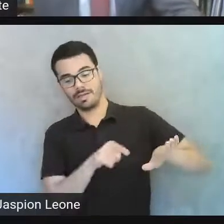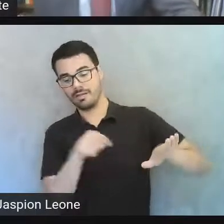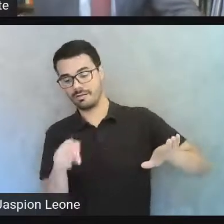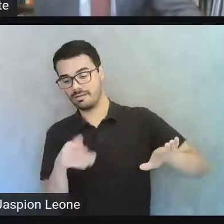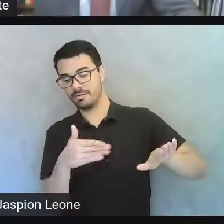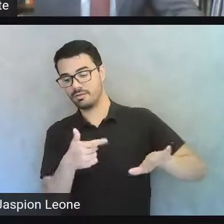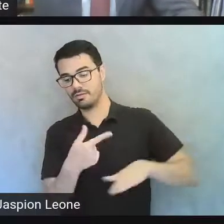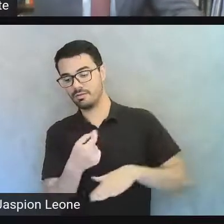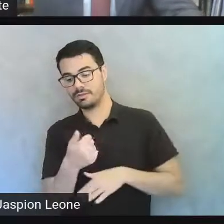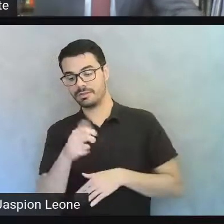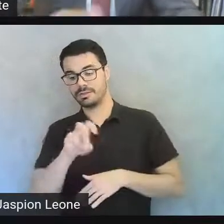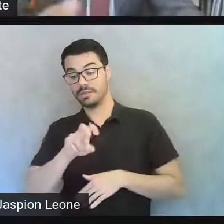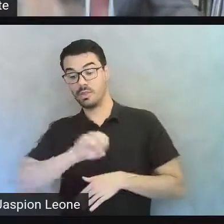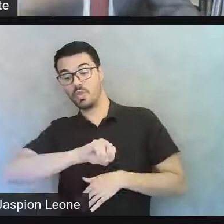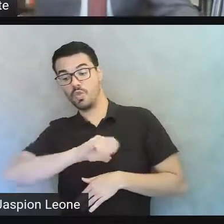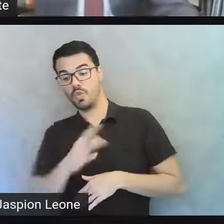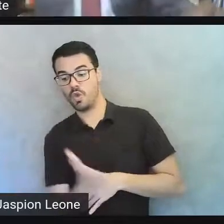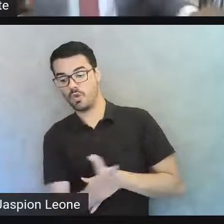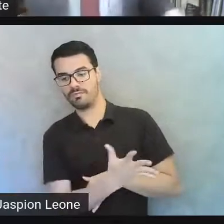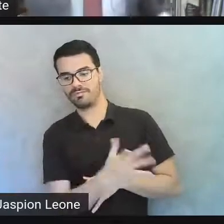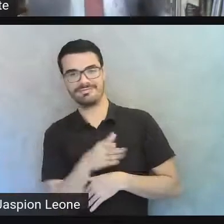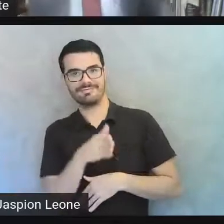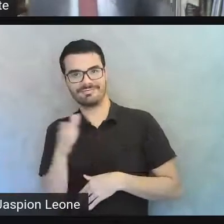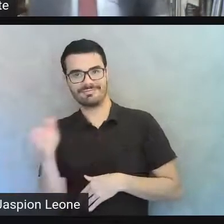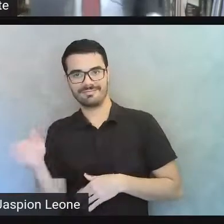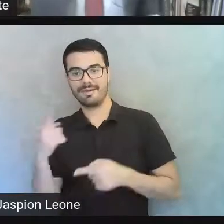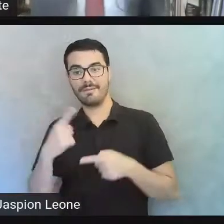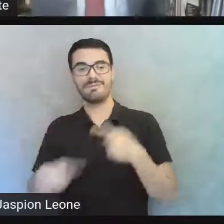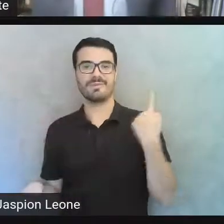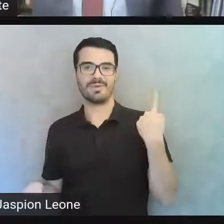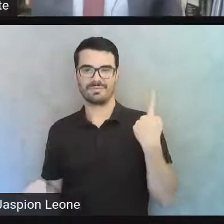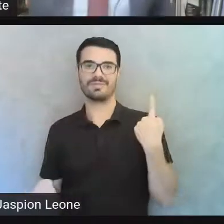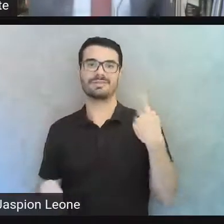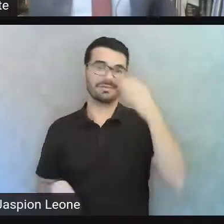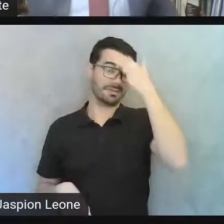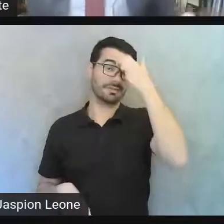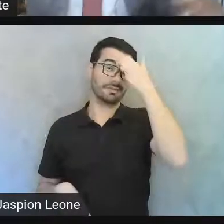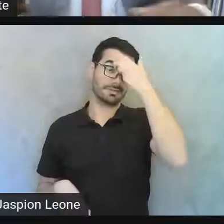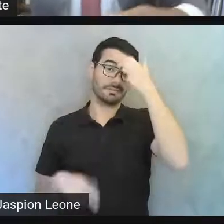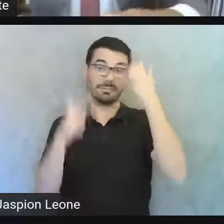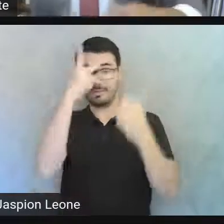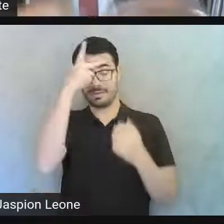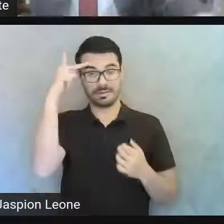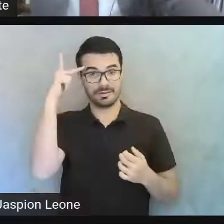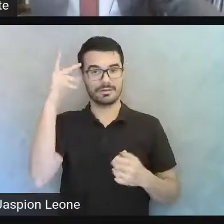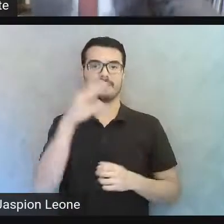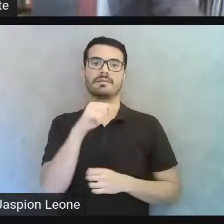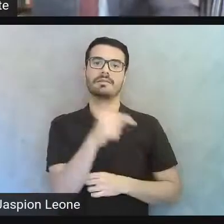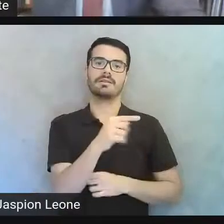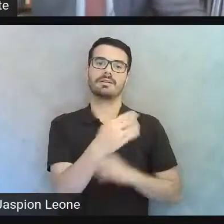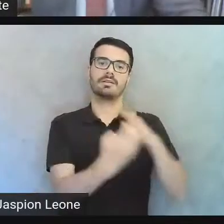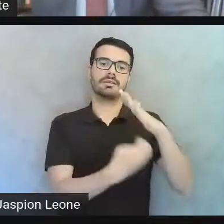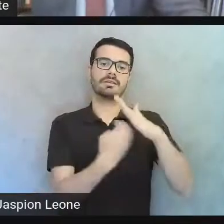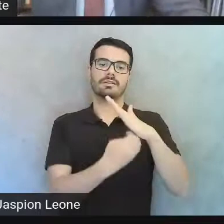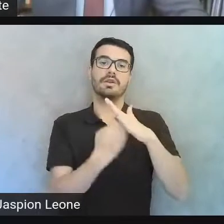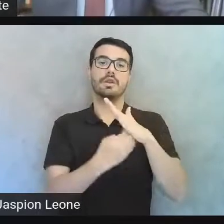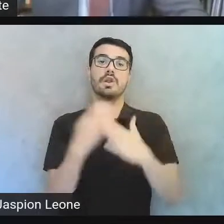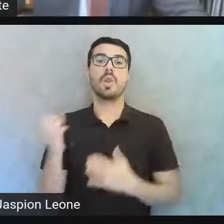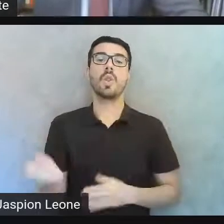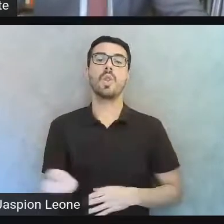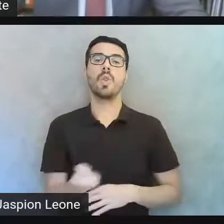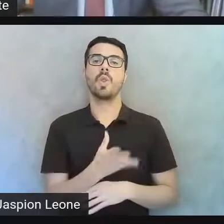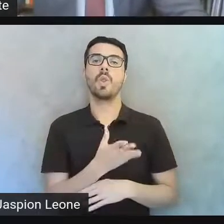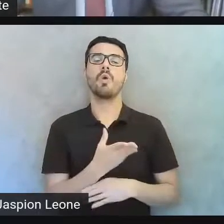das campanhas eleitorais, tendo sido proibidas as doações de pessoas jurídicas, novos mecanismos